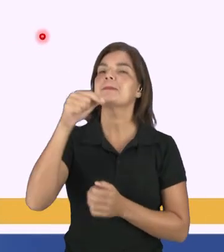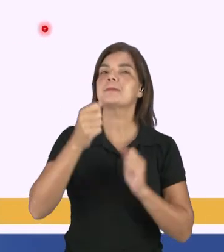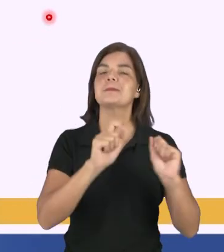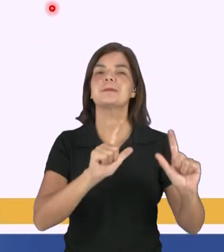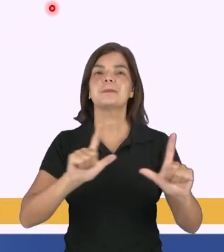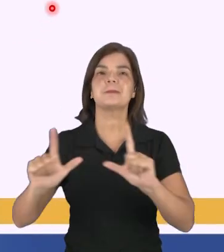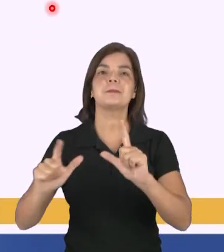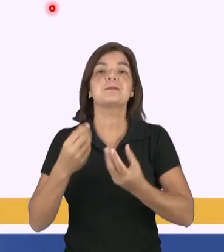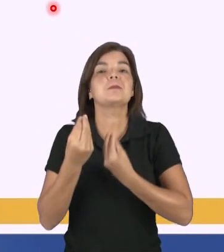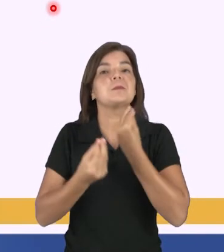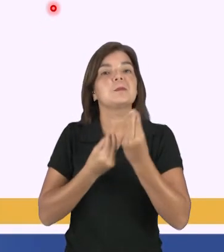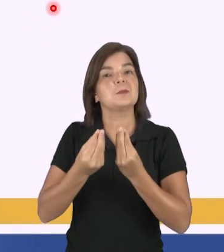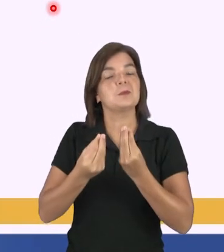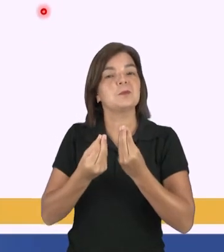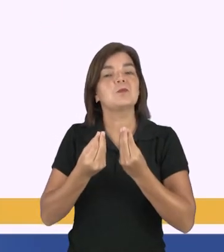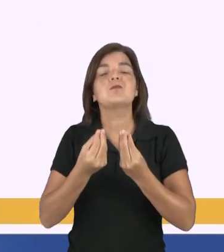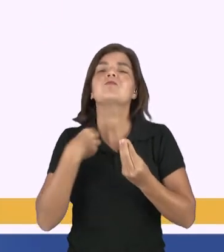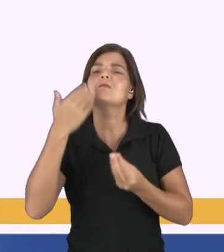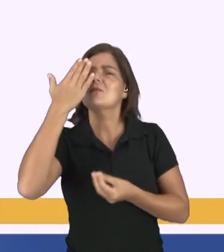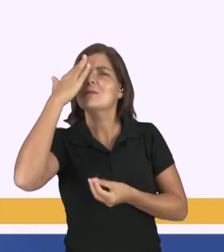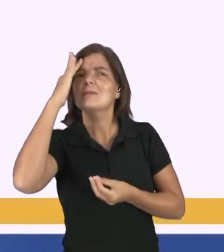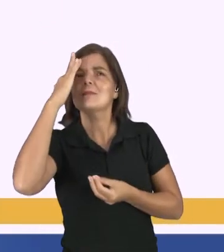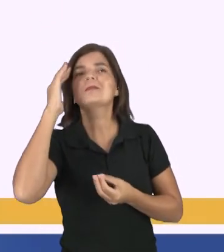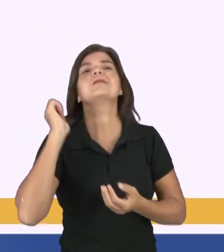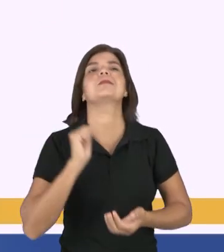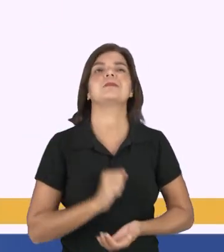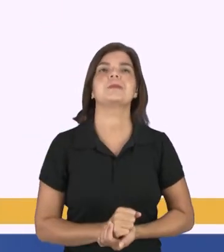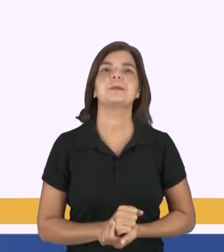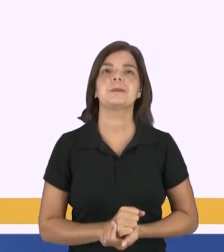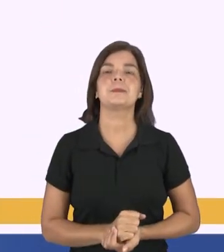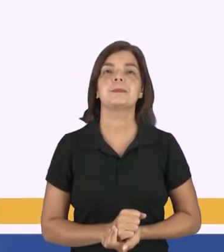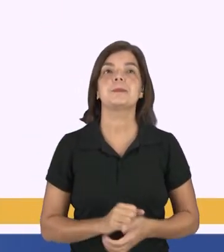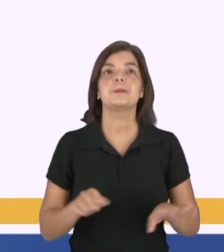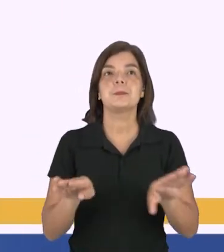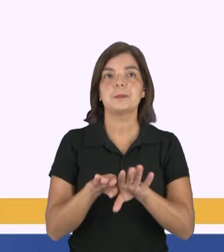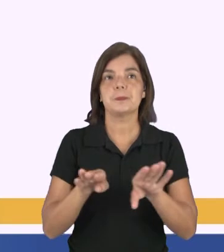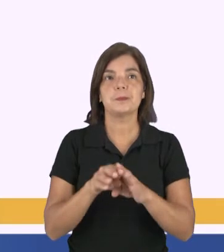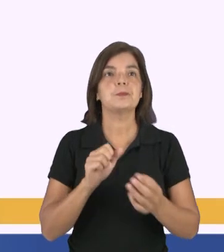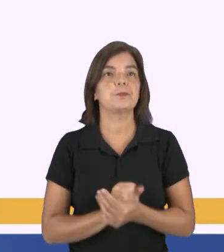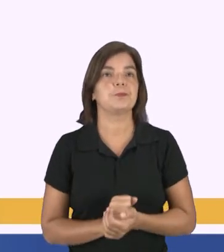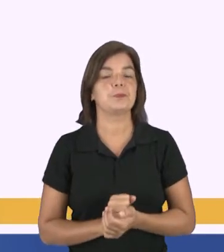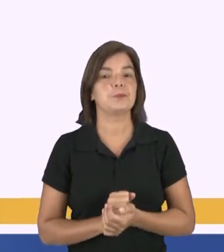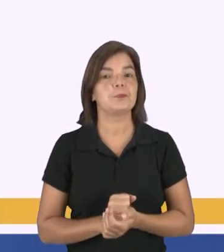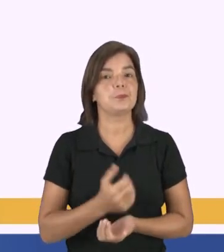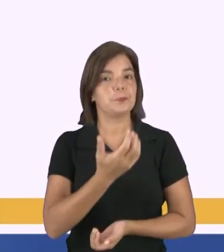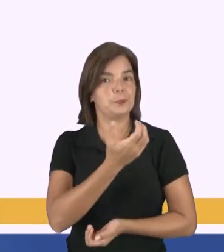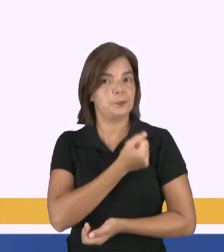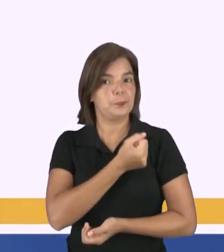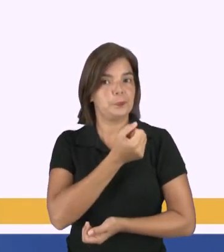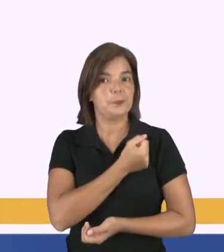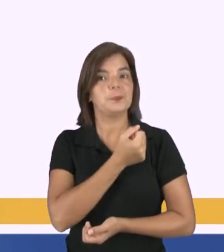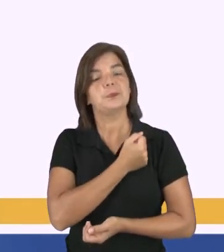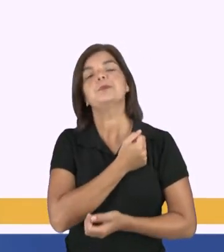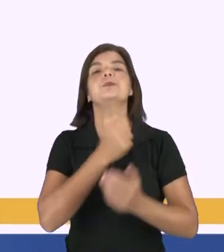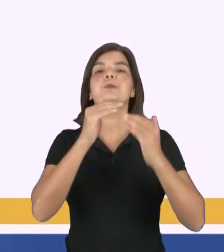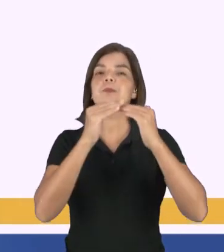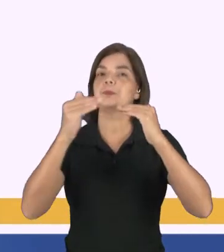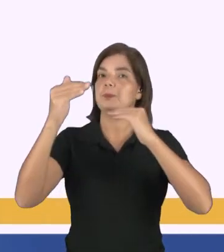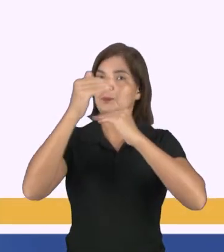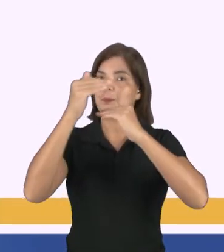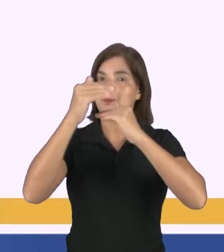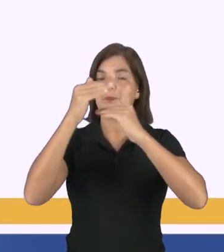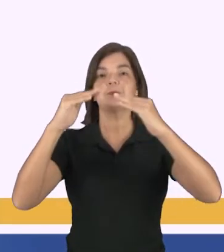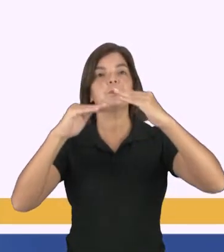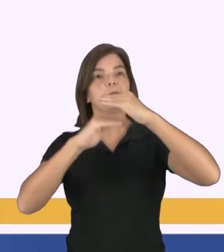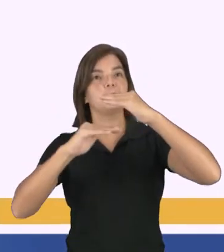próximo slide como é que eu leio esta fração a fração tem o numerador eo denominador